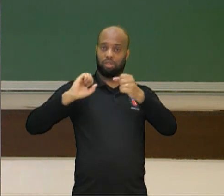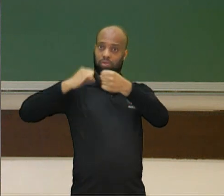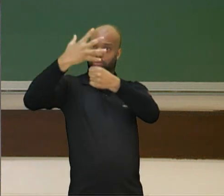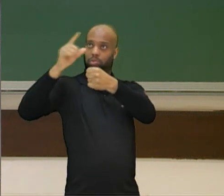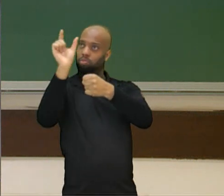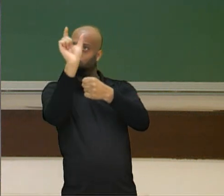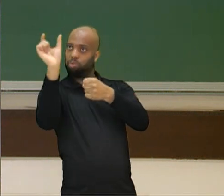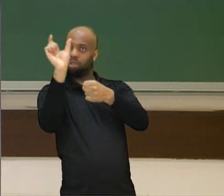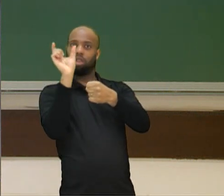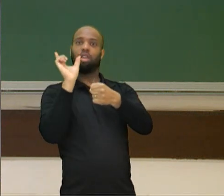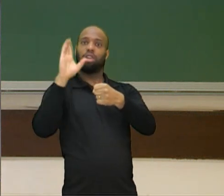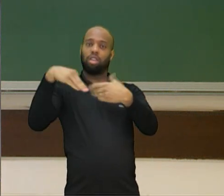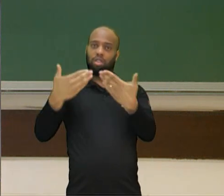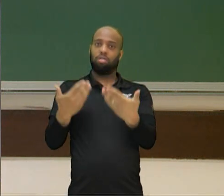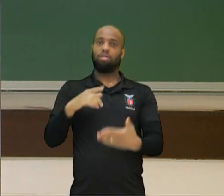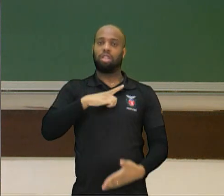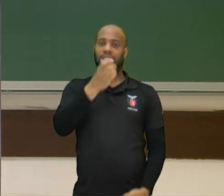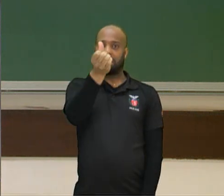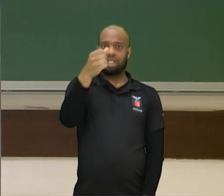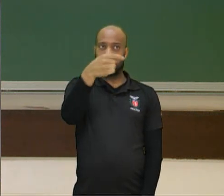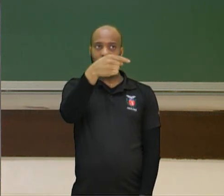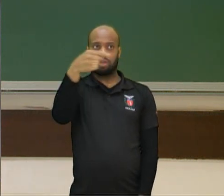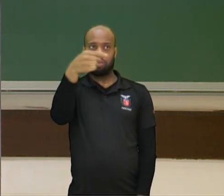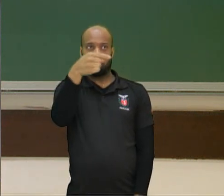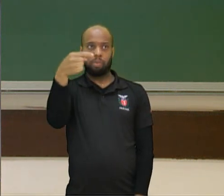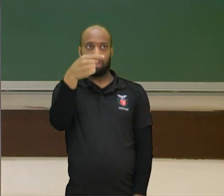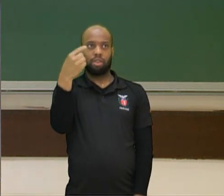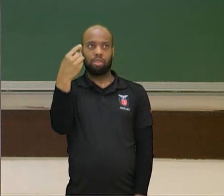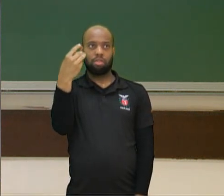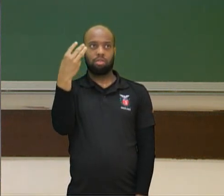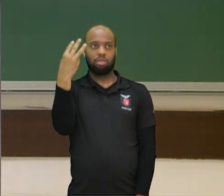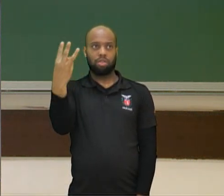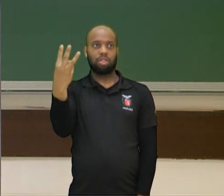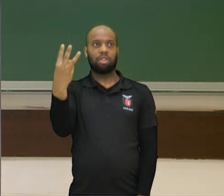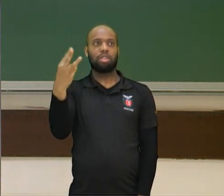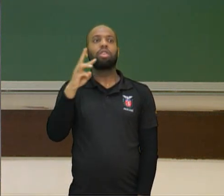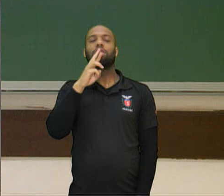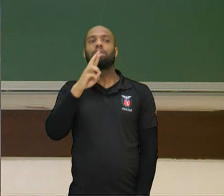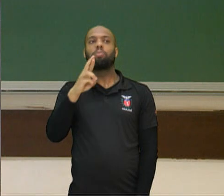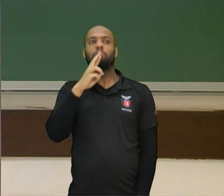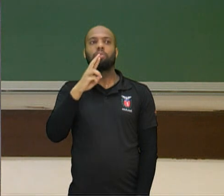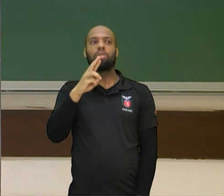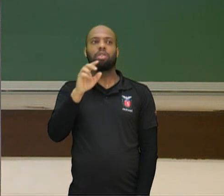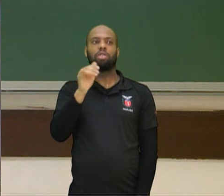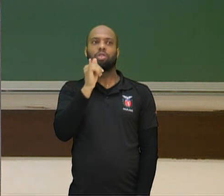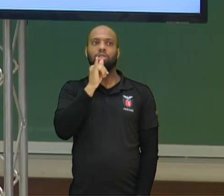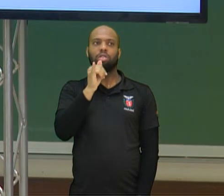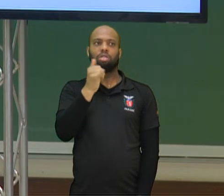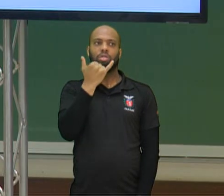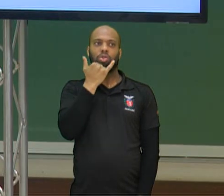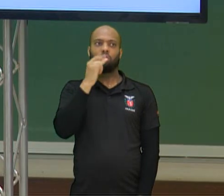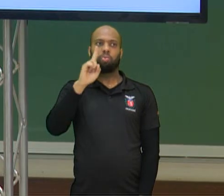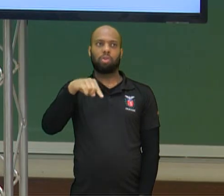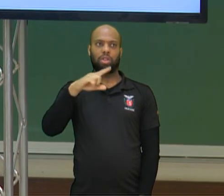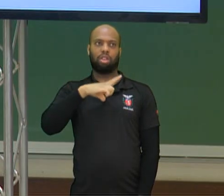3 resultou em menos 1. E 5 elevado ao cubo